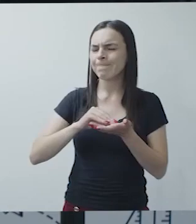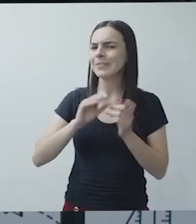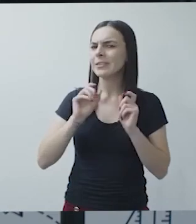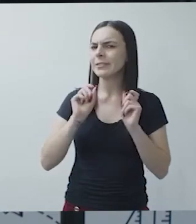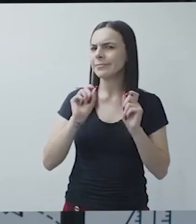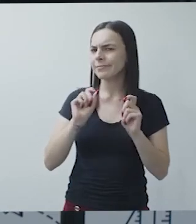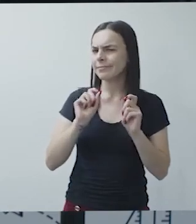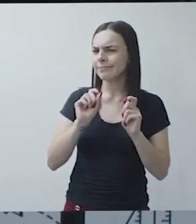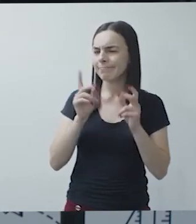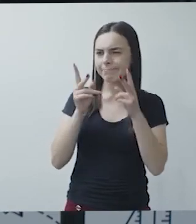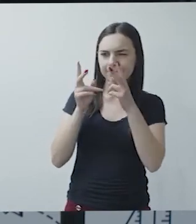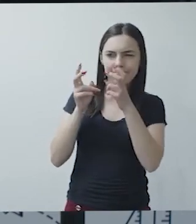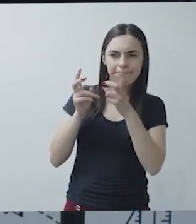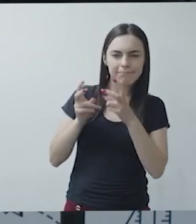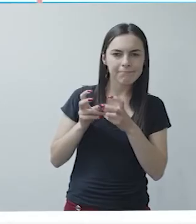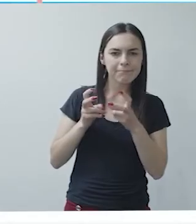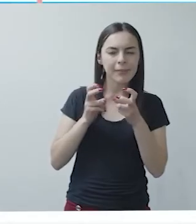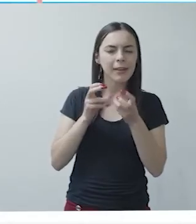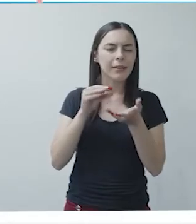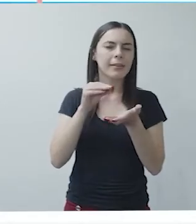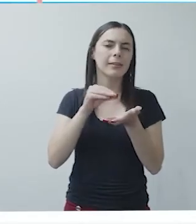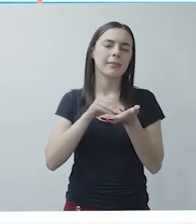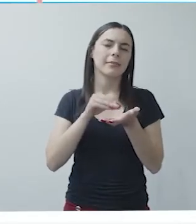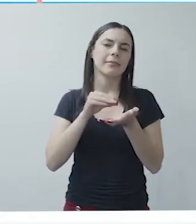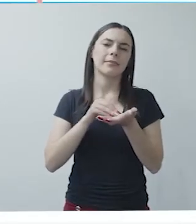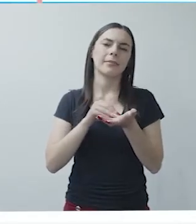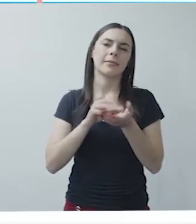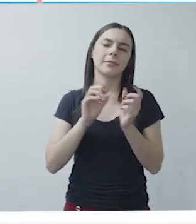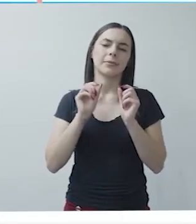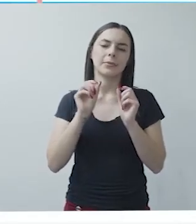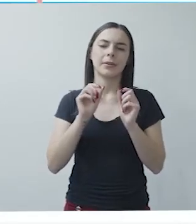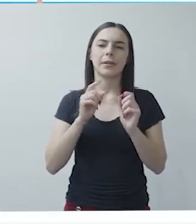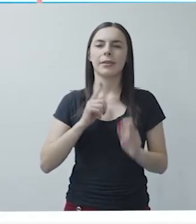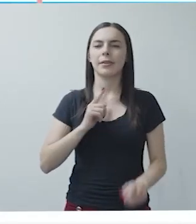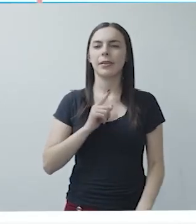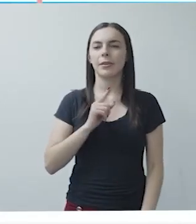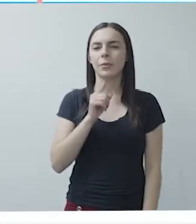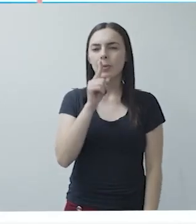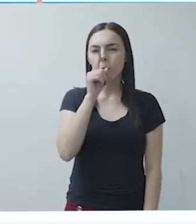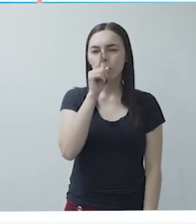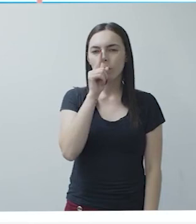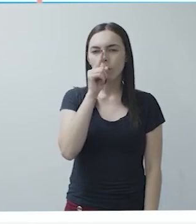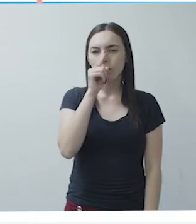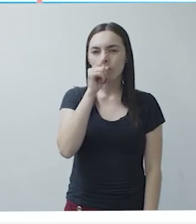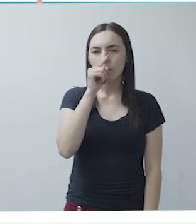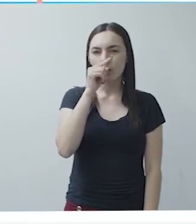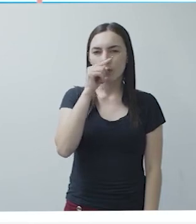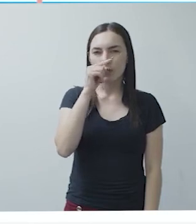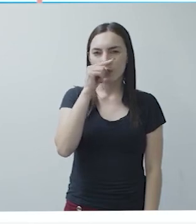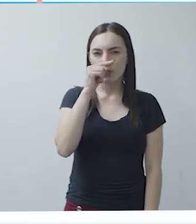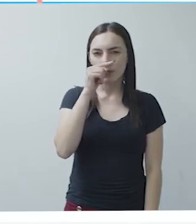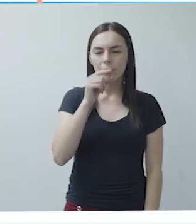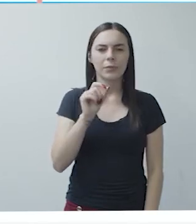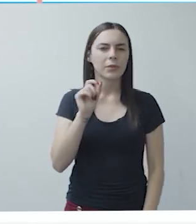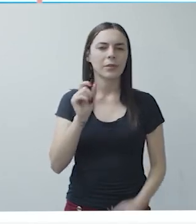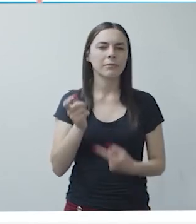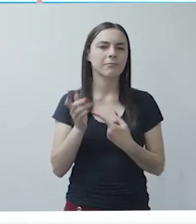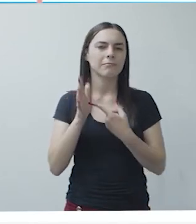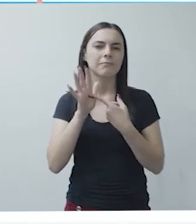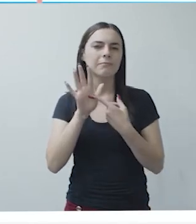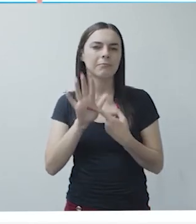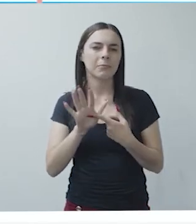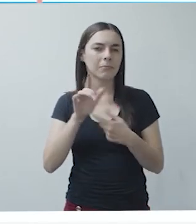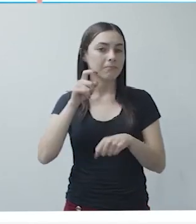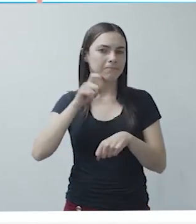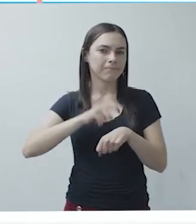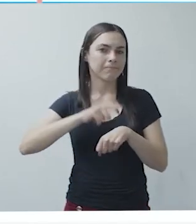nesse relógio. Tá faltando também um ponteiro pequeno, né? Que seria o ponteiro